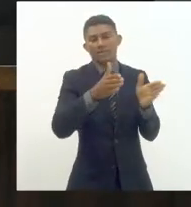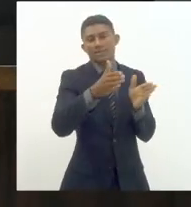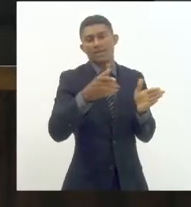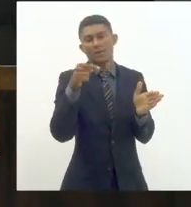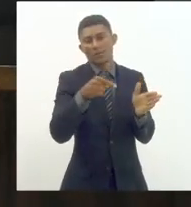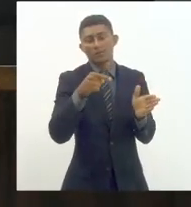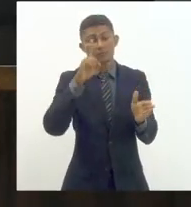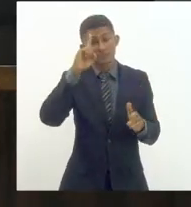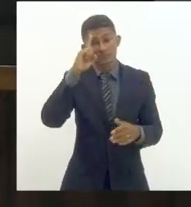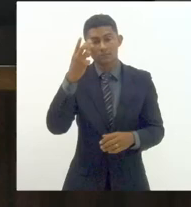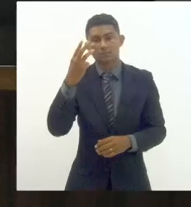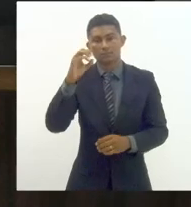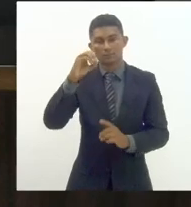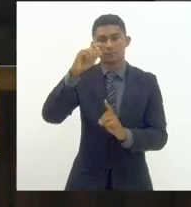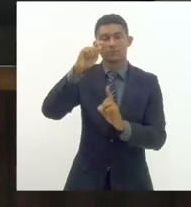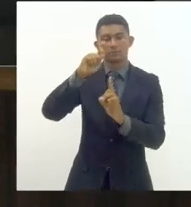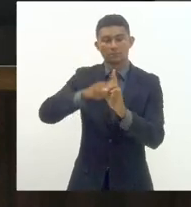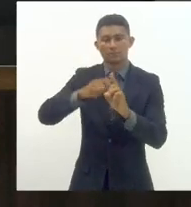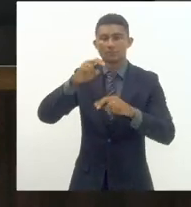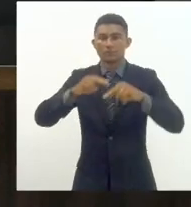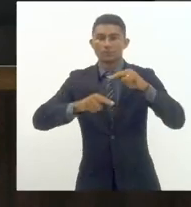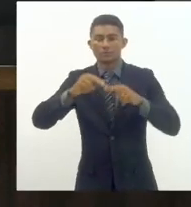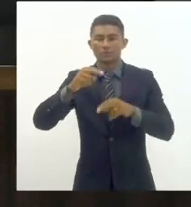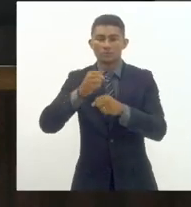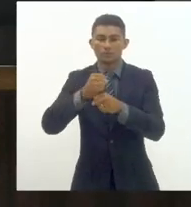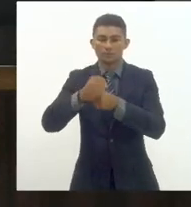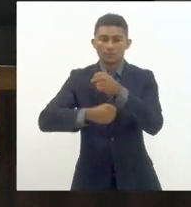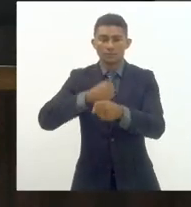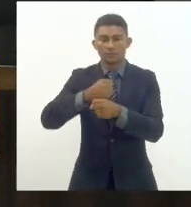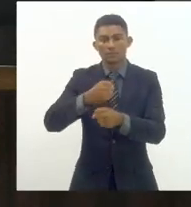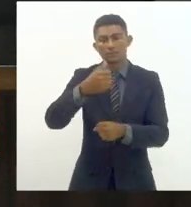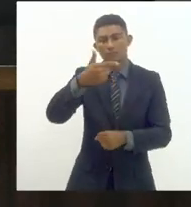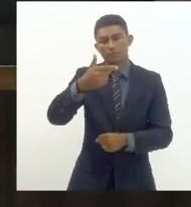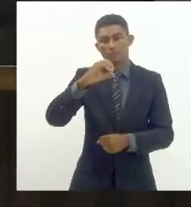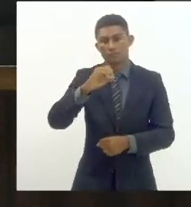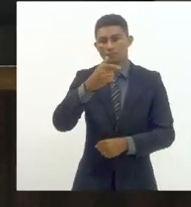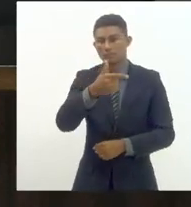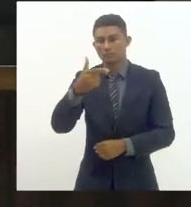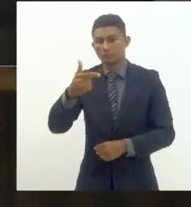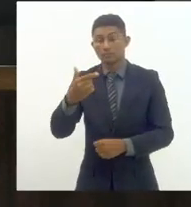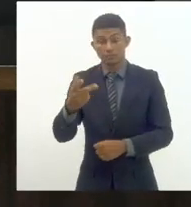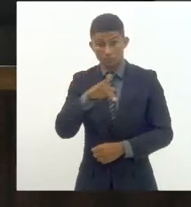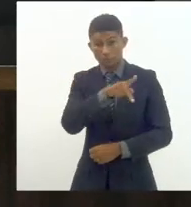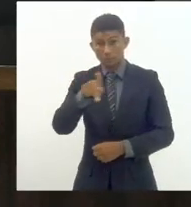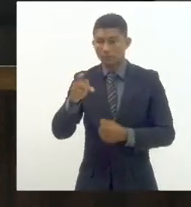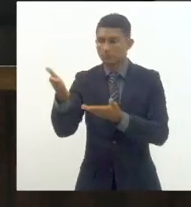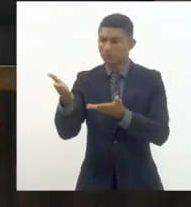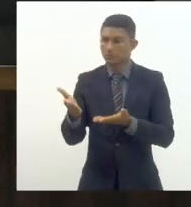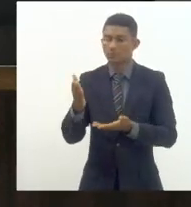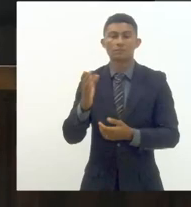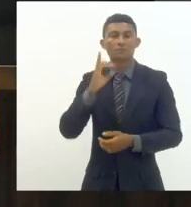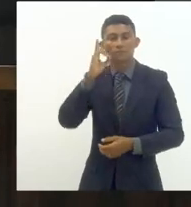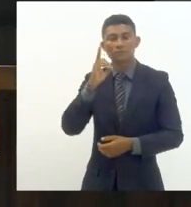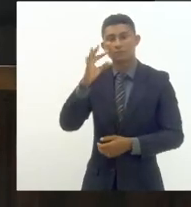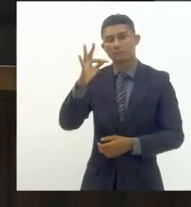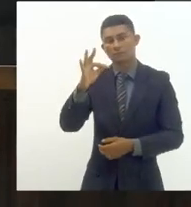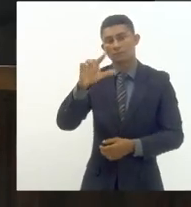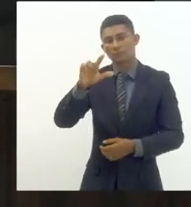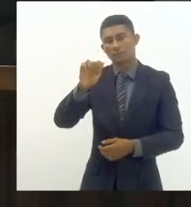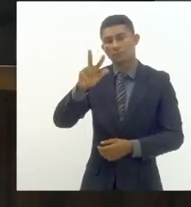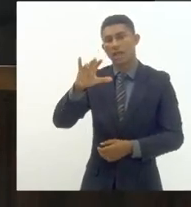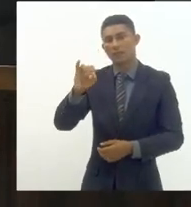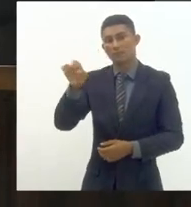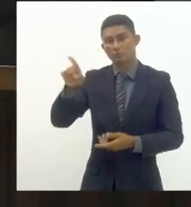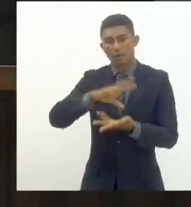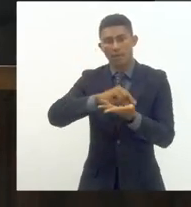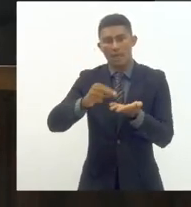30 de junho de 2022. A presidência convida o deputado Flávio Serafini a fazer a